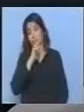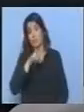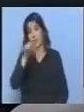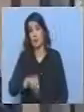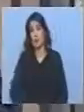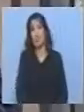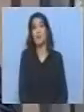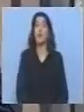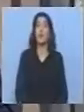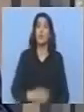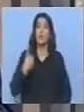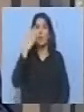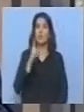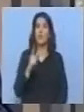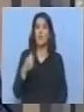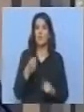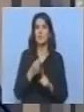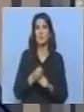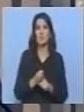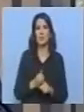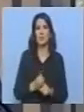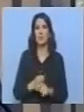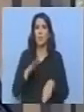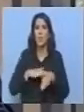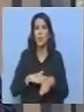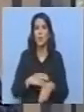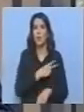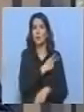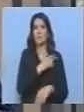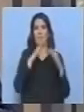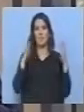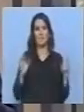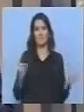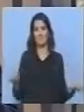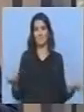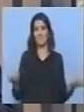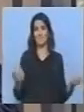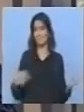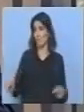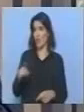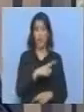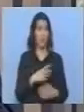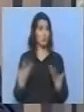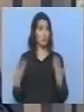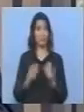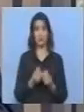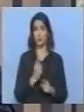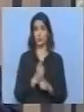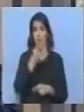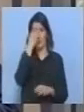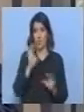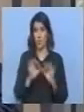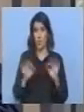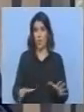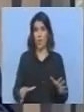mas já lá vamos. Portanto, eu creio que há aqui um desafio que não é de universidades. Sinceramente, eu acho que estamos todos juntos e coletivamente pensamos da mesma forma. É um pacto